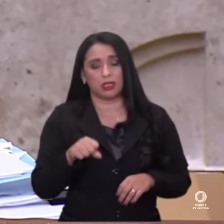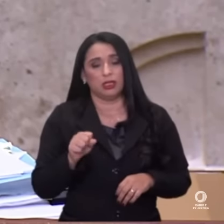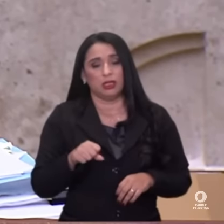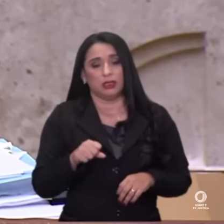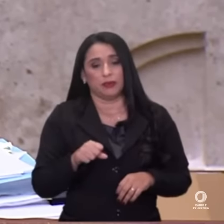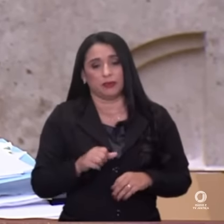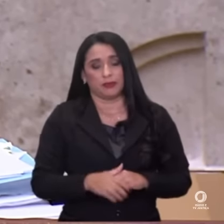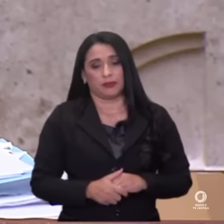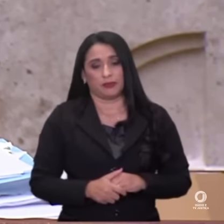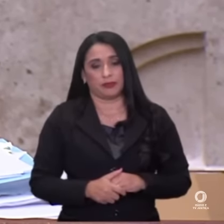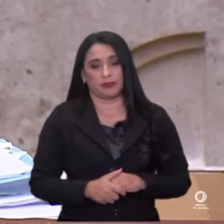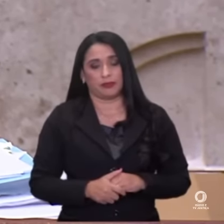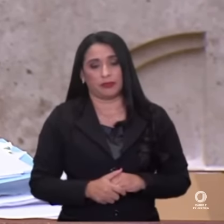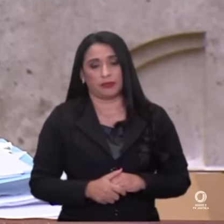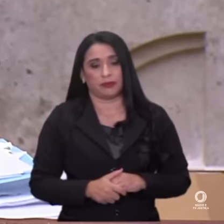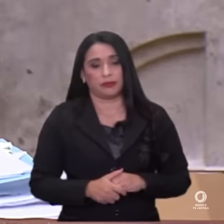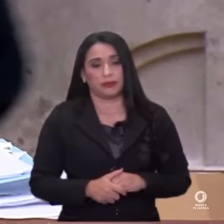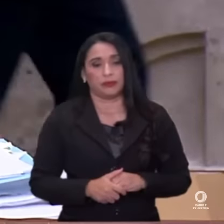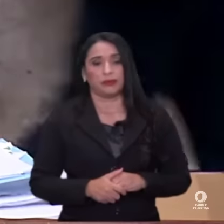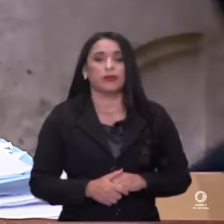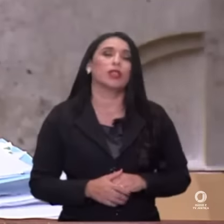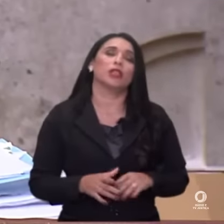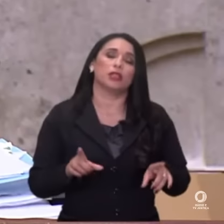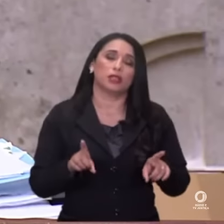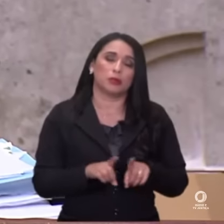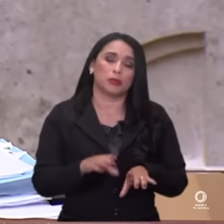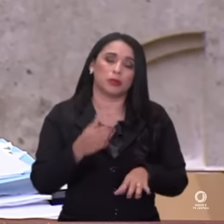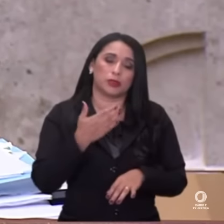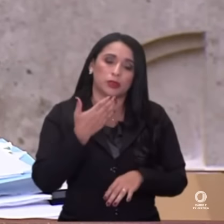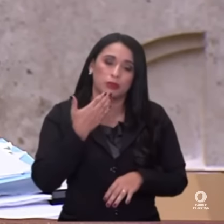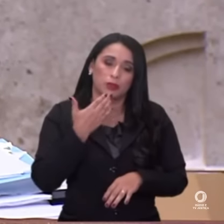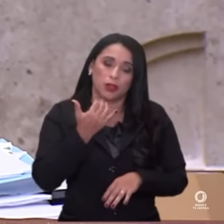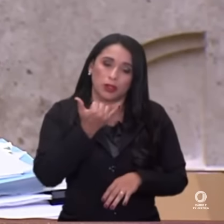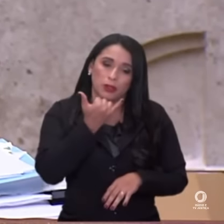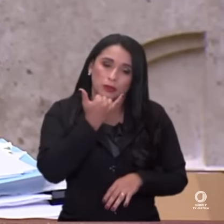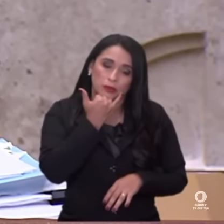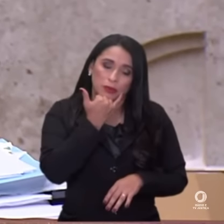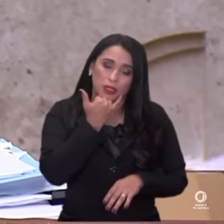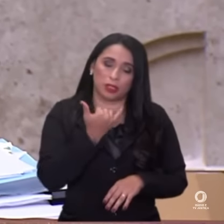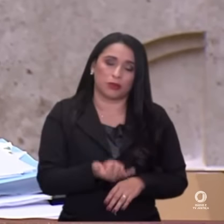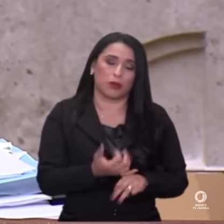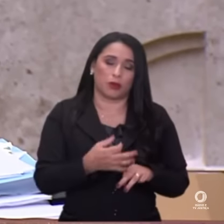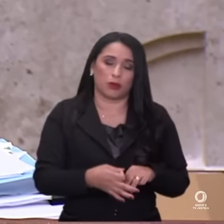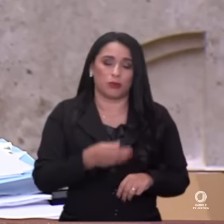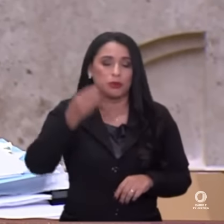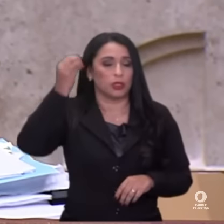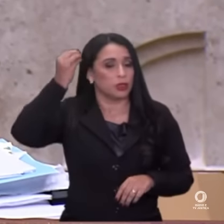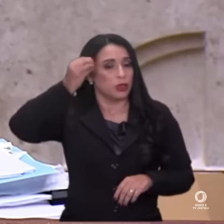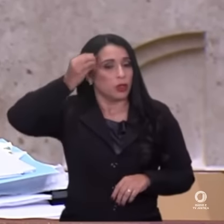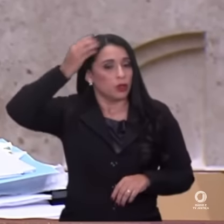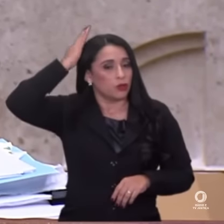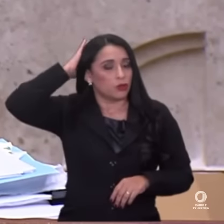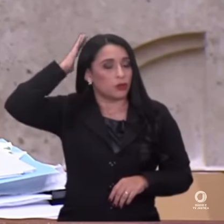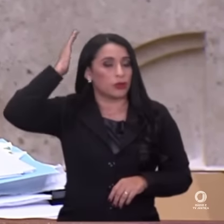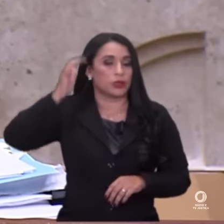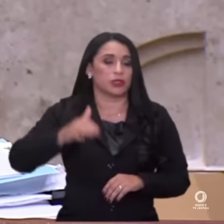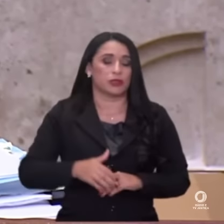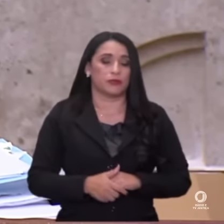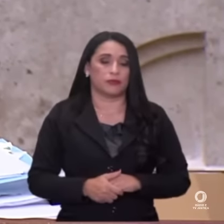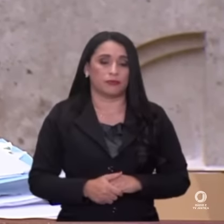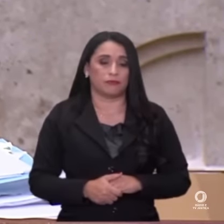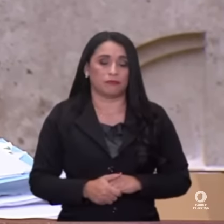caso. E, também pedindo todas as vênias ao eminente ministro Luiz Fux, não há aqui